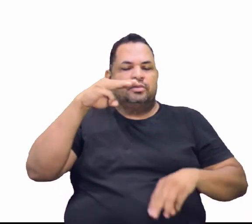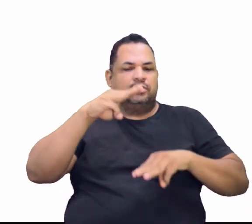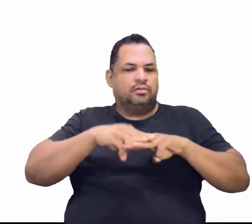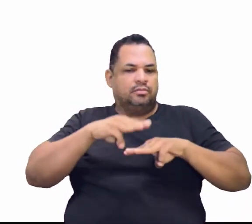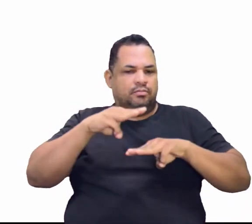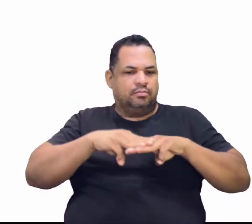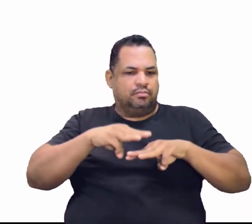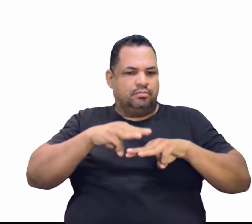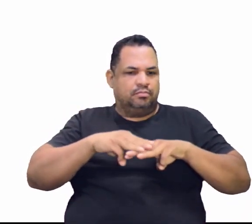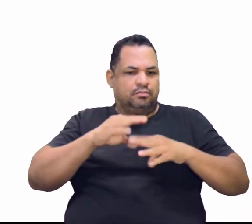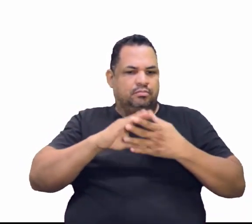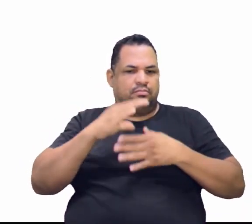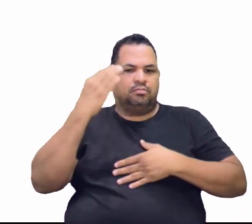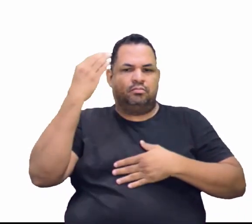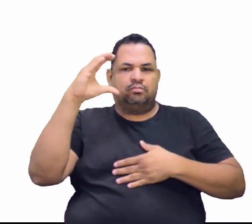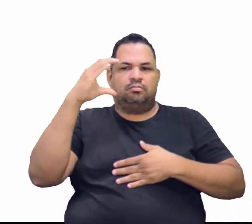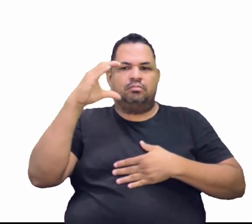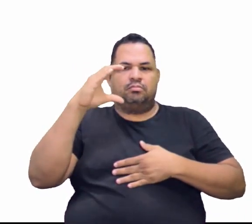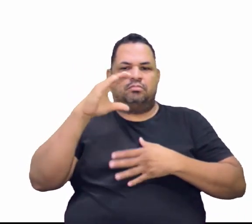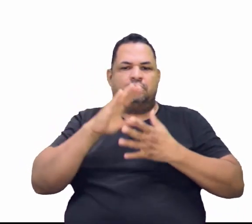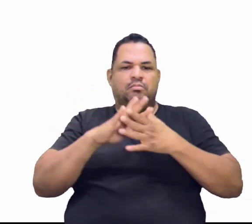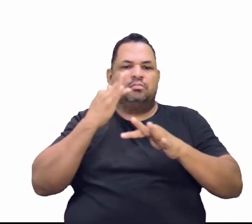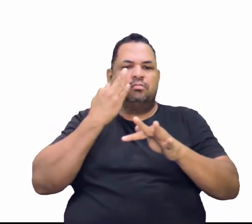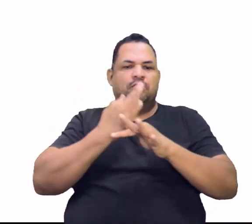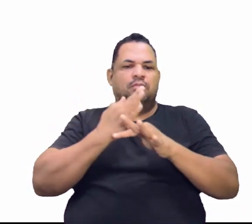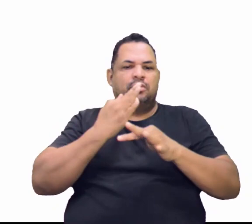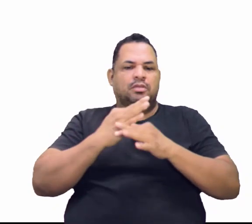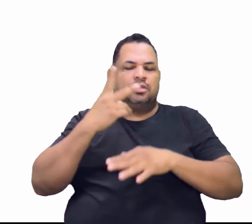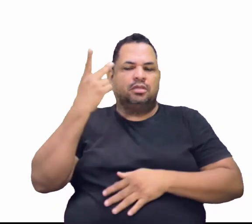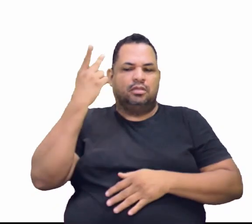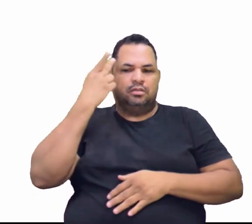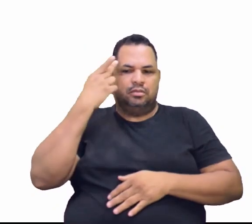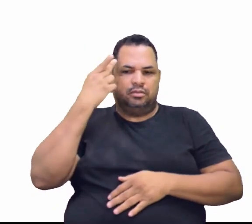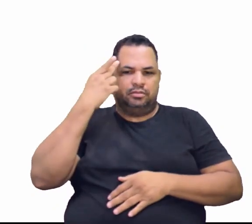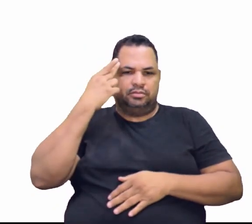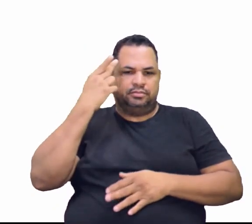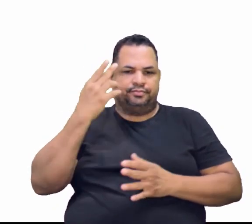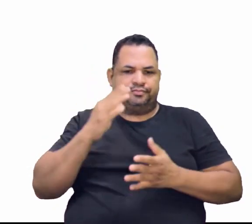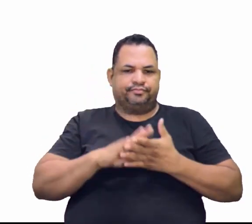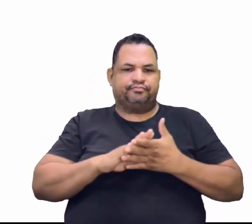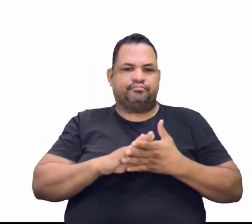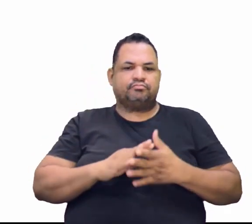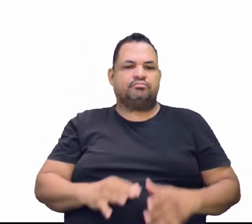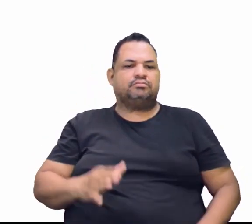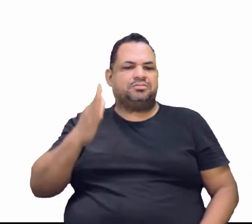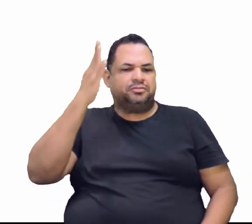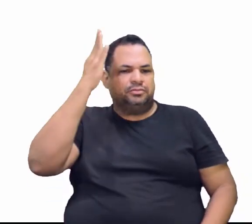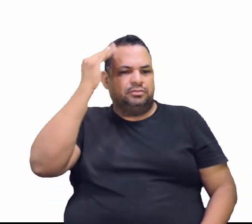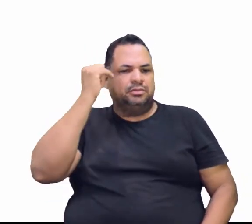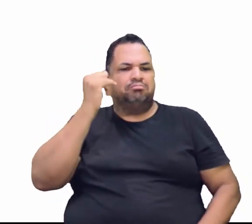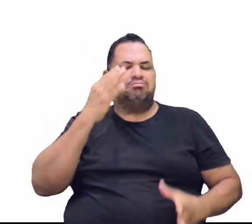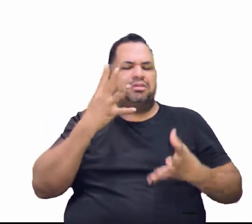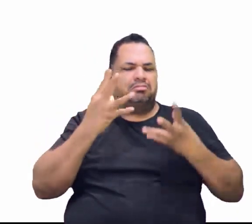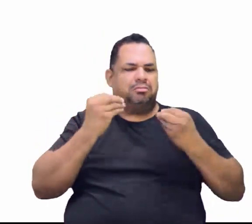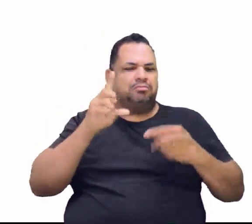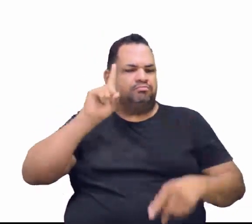matemática e ciências físicas naturais. O cara era fera